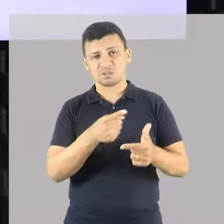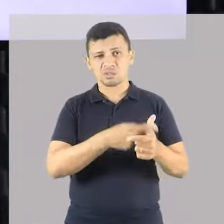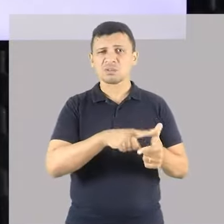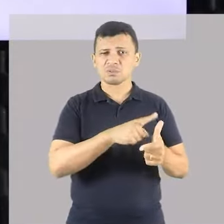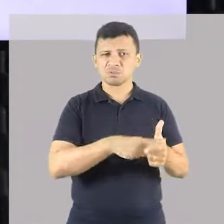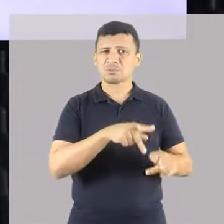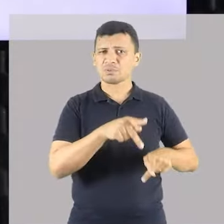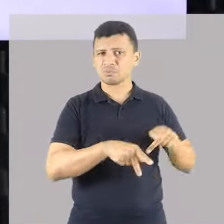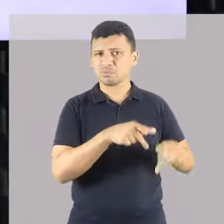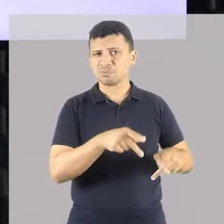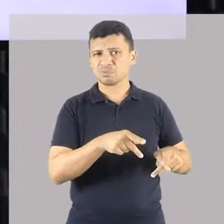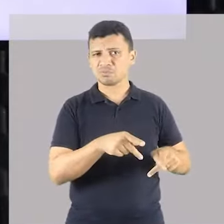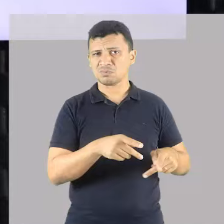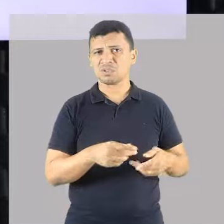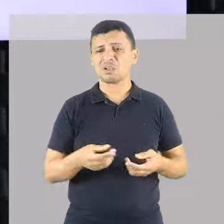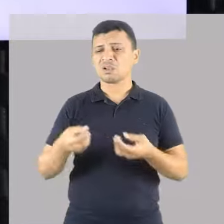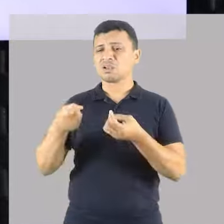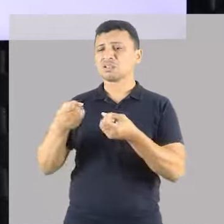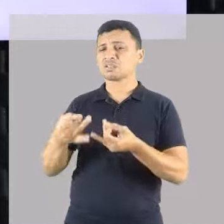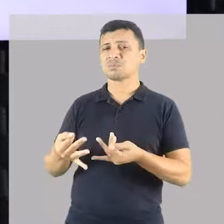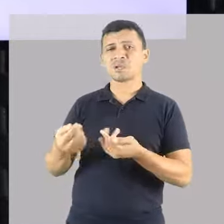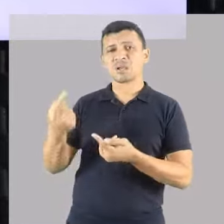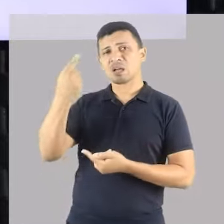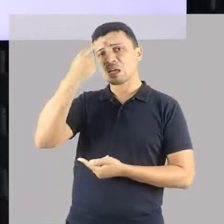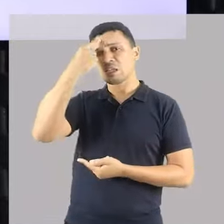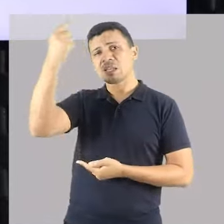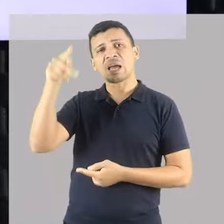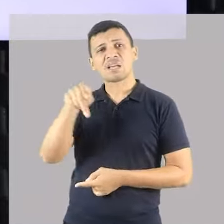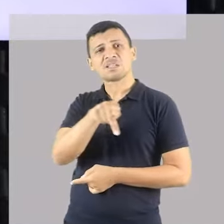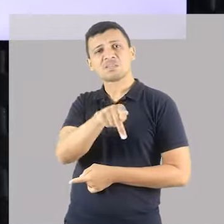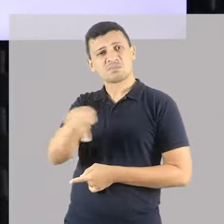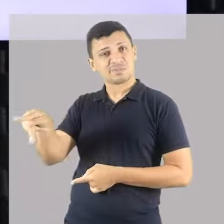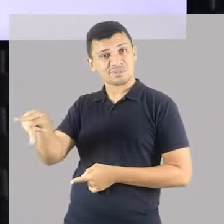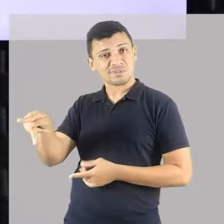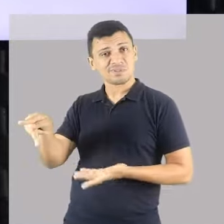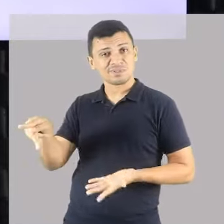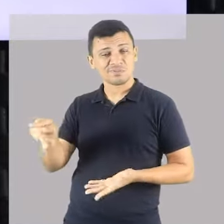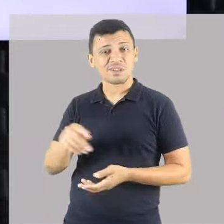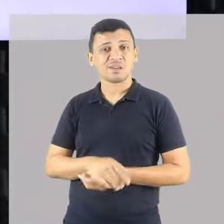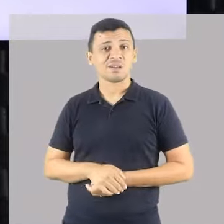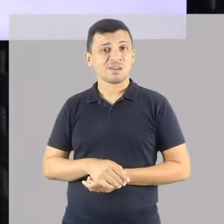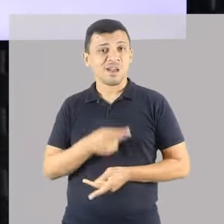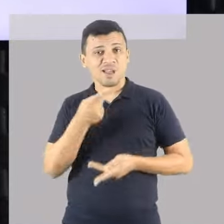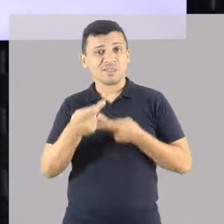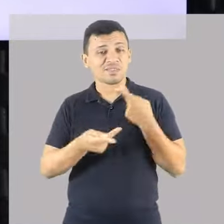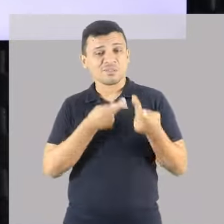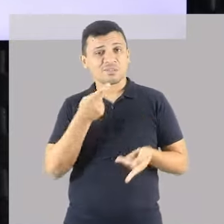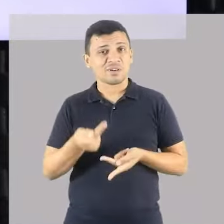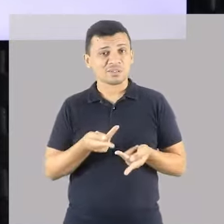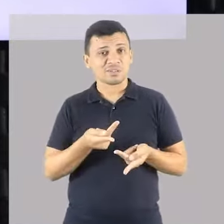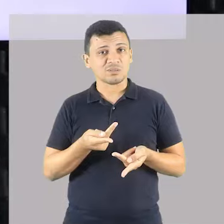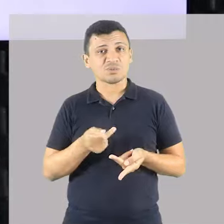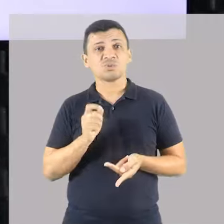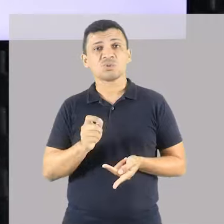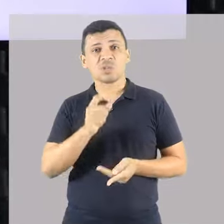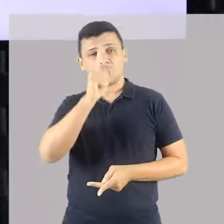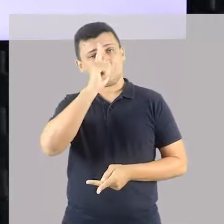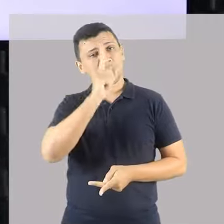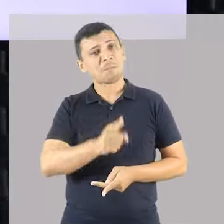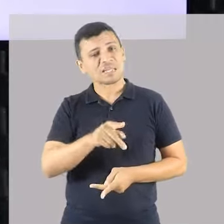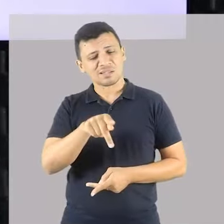povo ele está falando dos ideais de um presidente ele está falando do mandato do